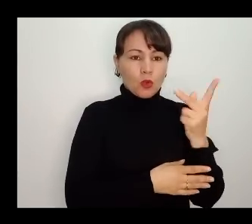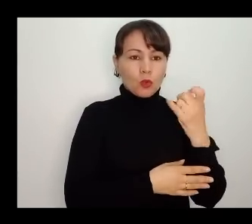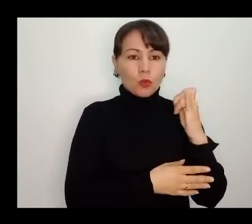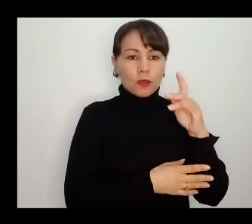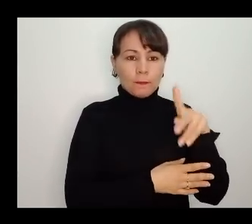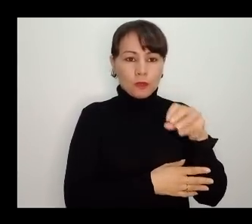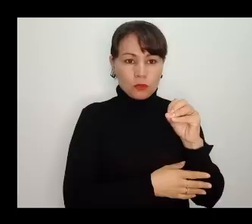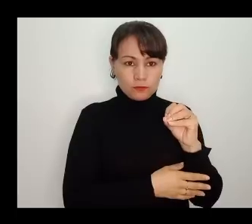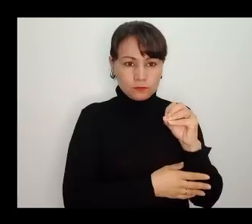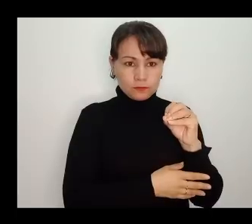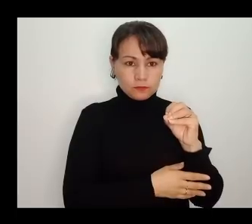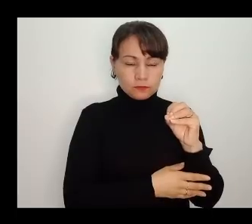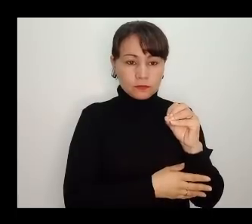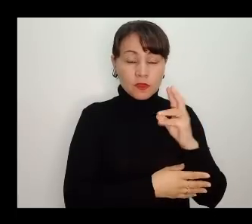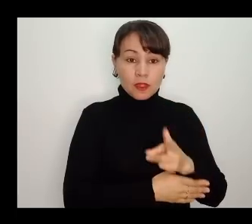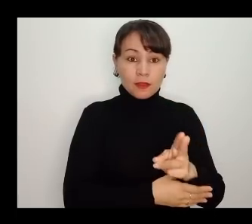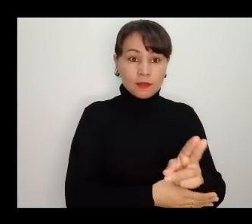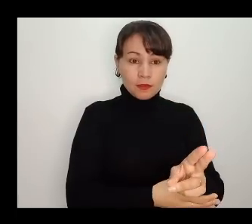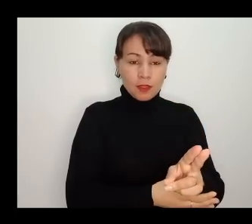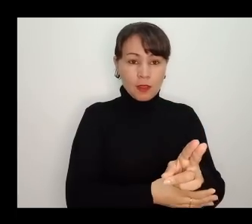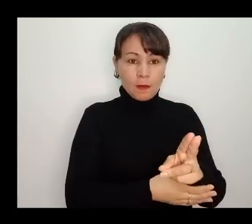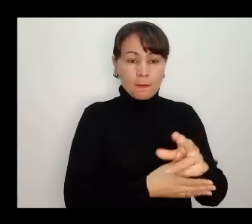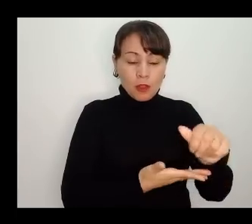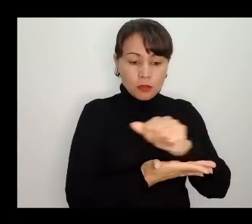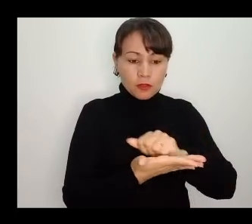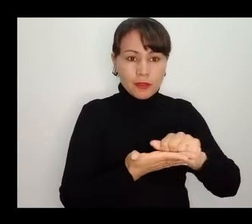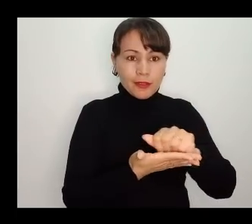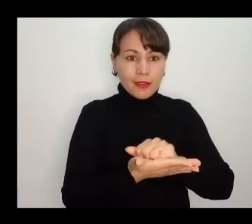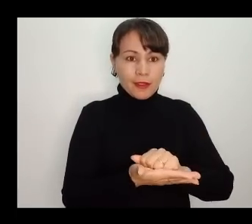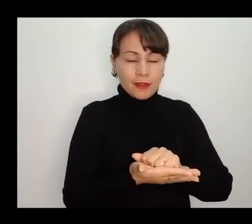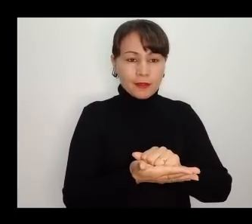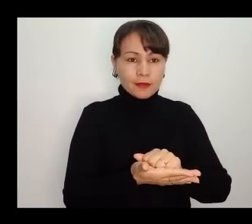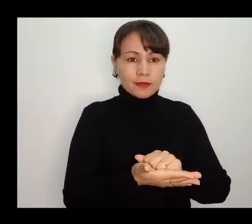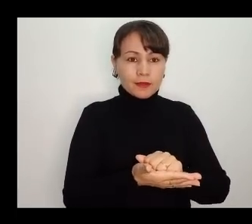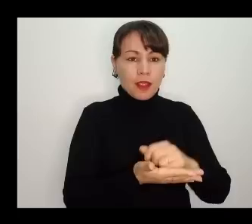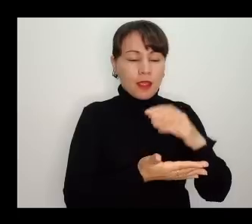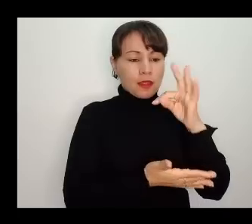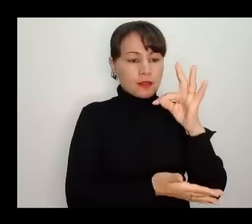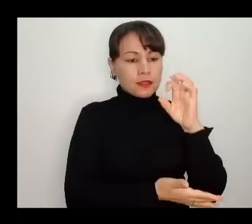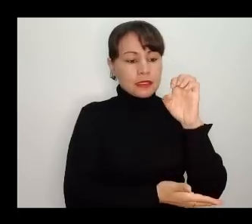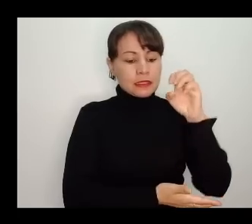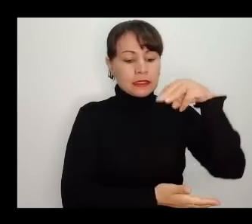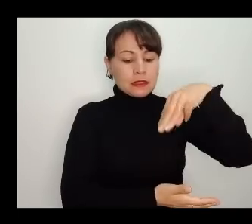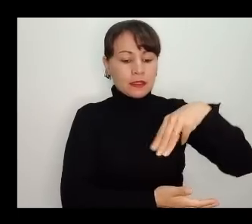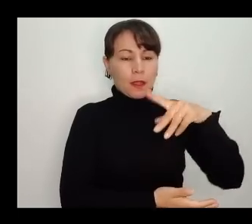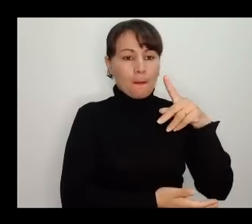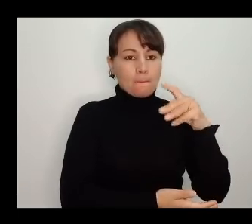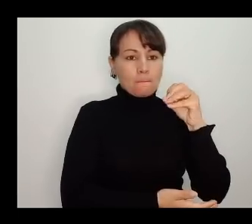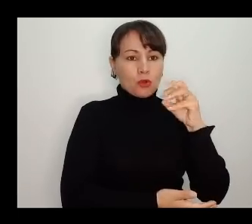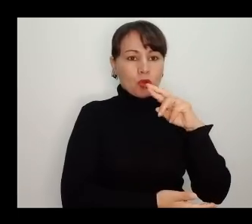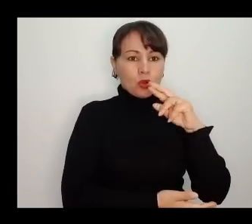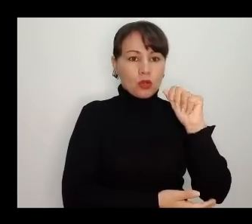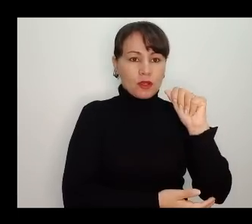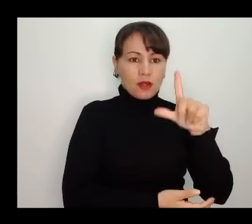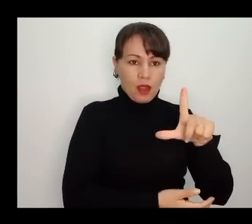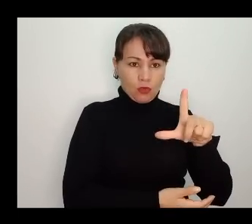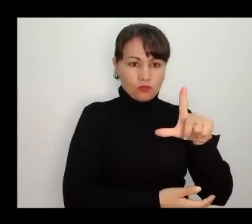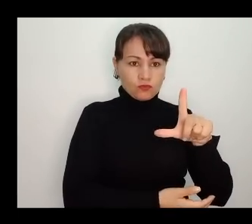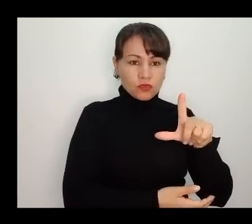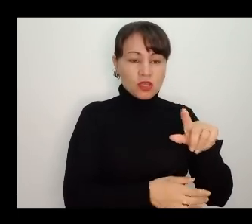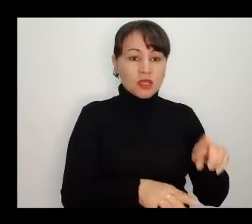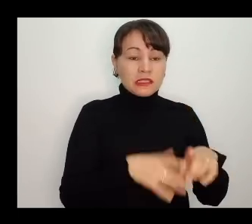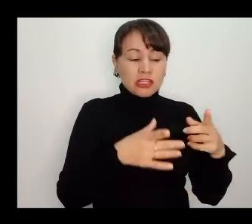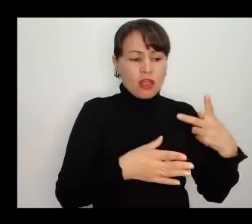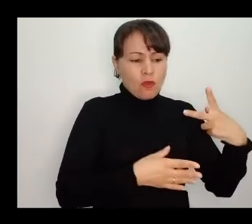o hipocampo, tá? Sempre localizado na região temporal. Se nós fizermos